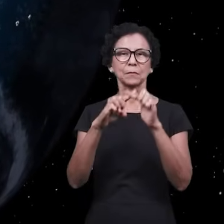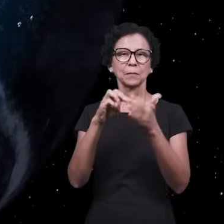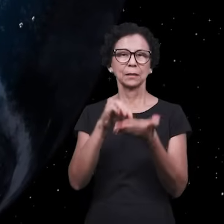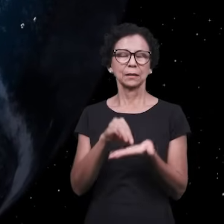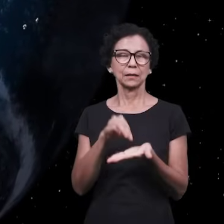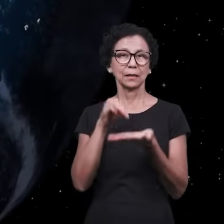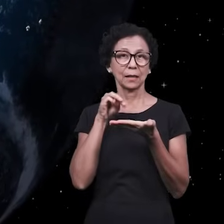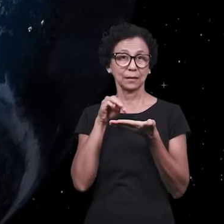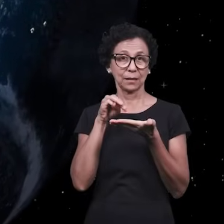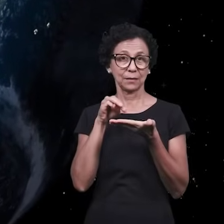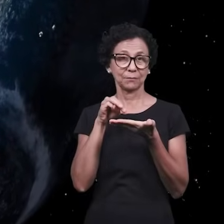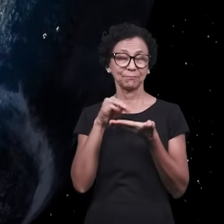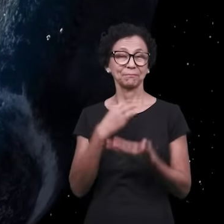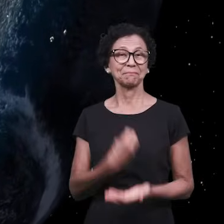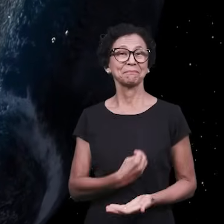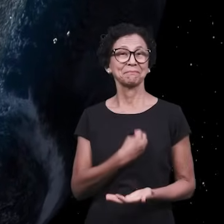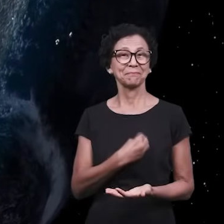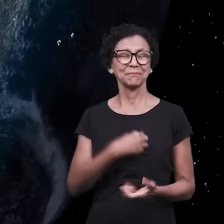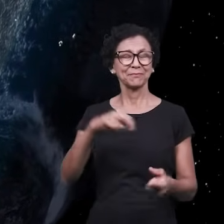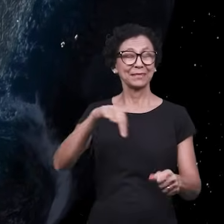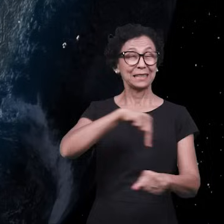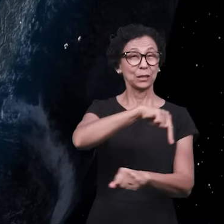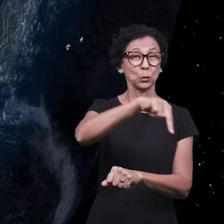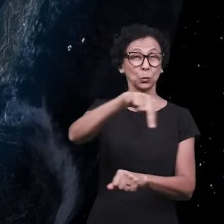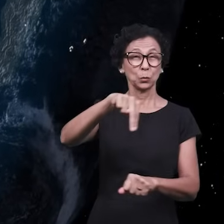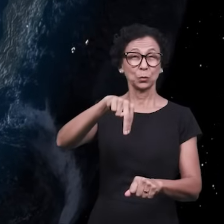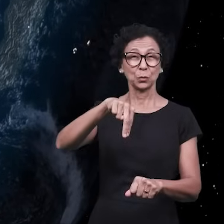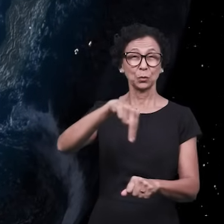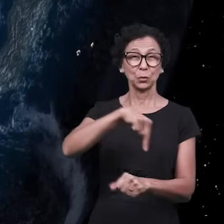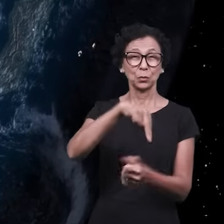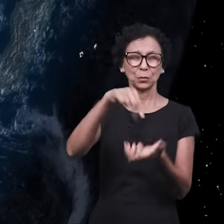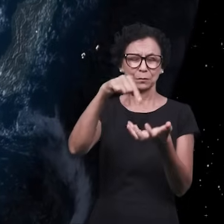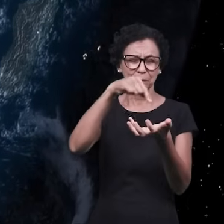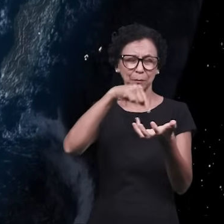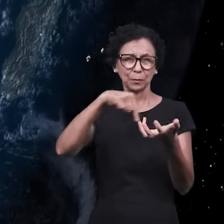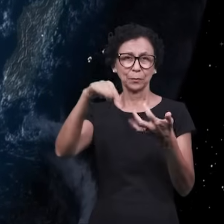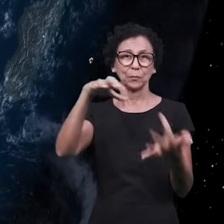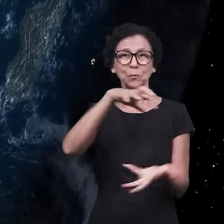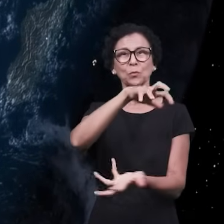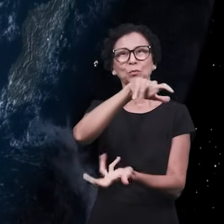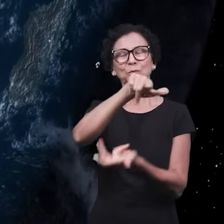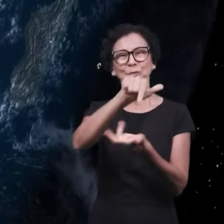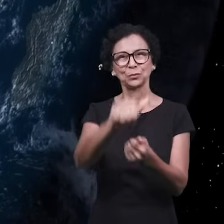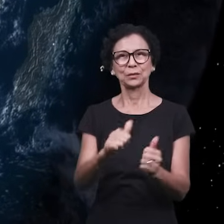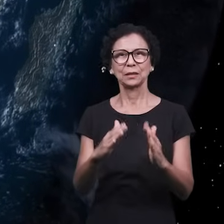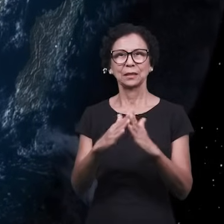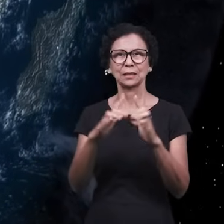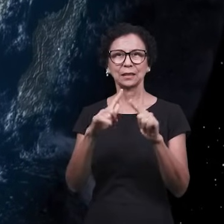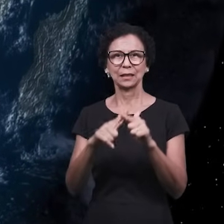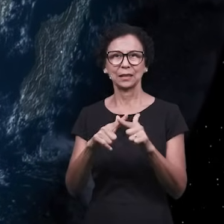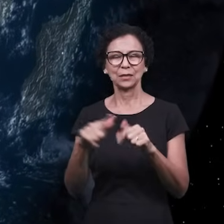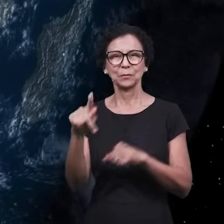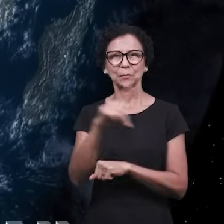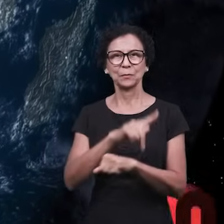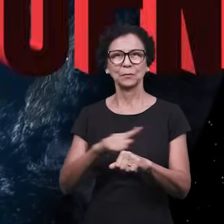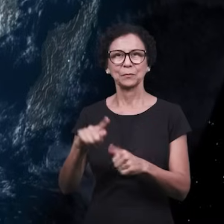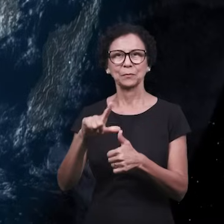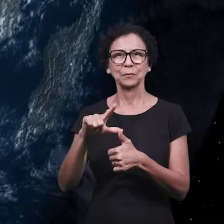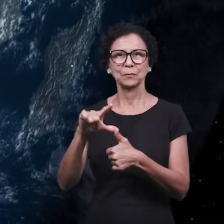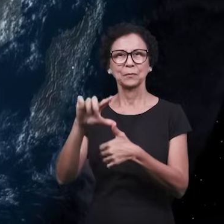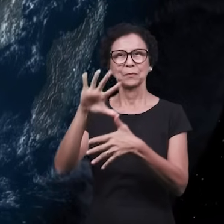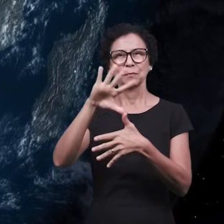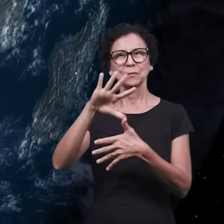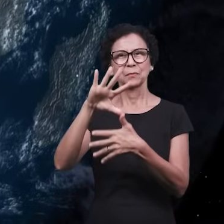A Igreja Cristã Maranata está presente em nações de todos os continentes do planeta. Igrejas de países